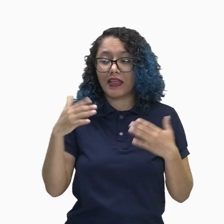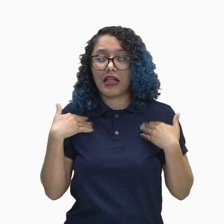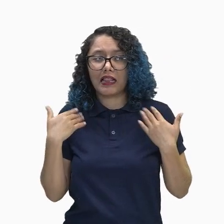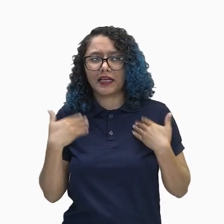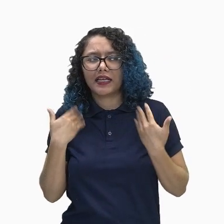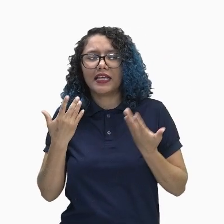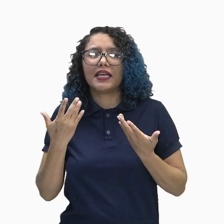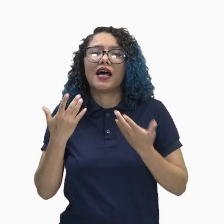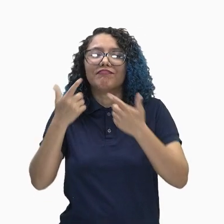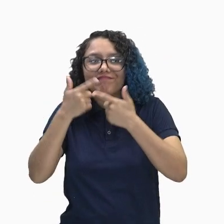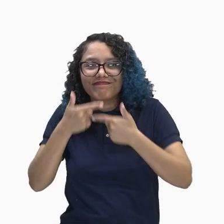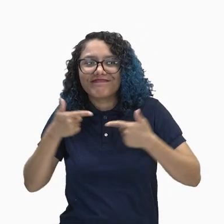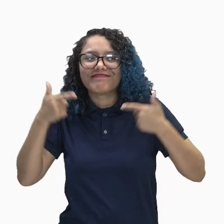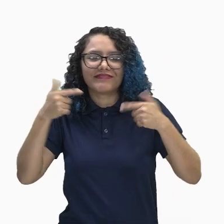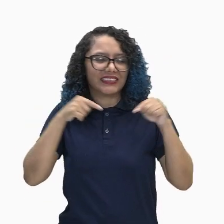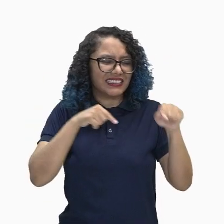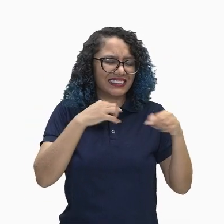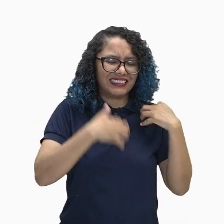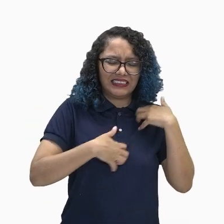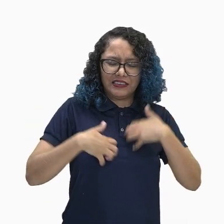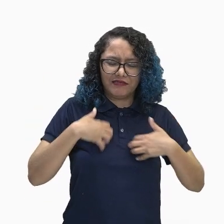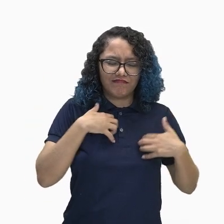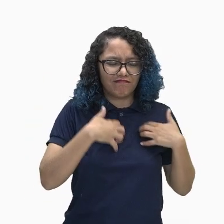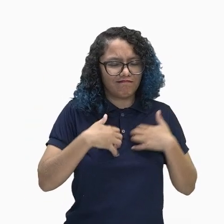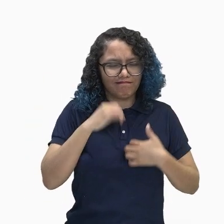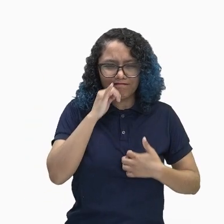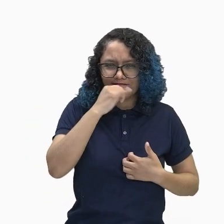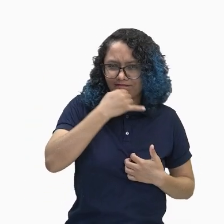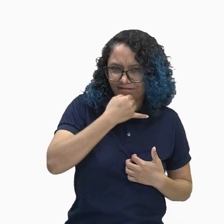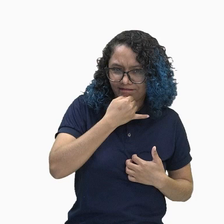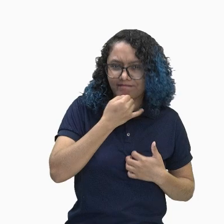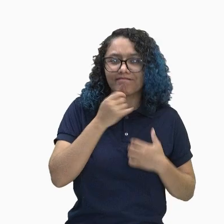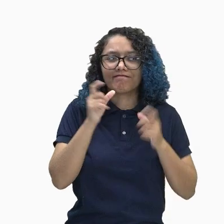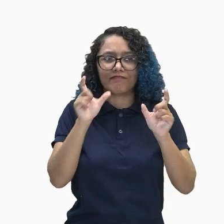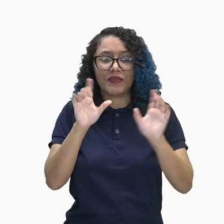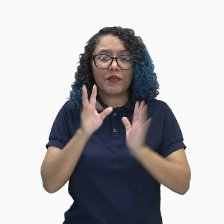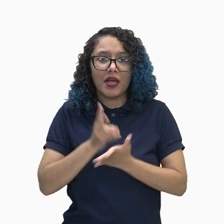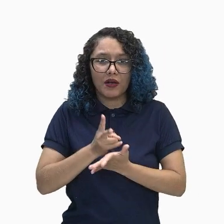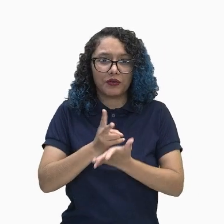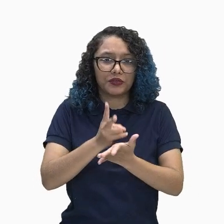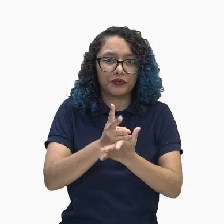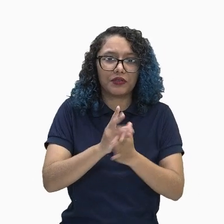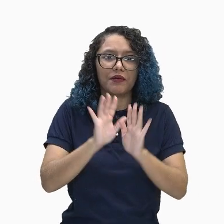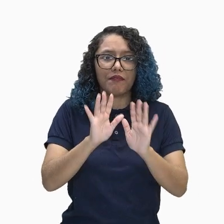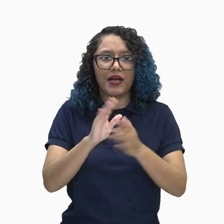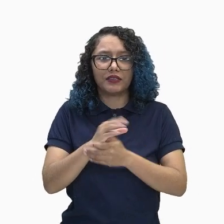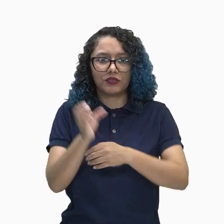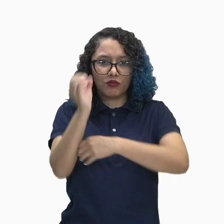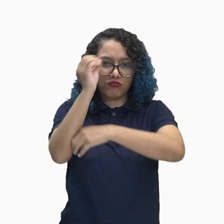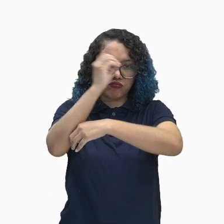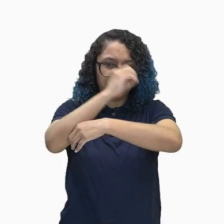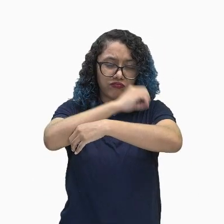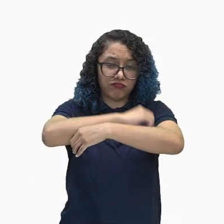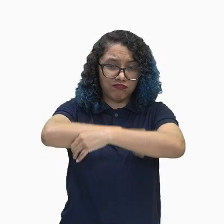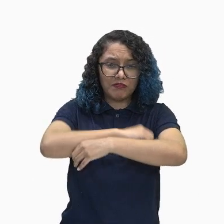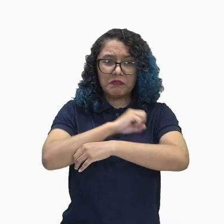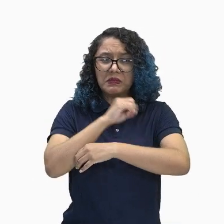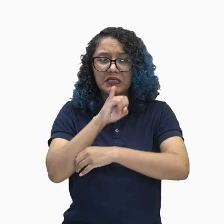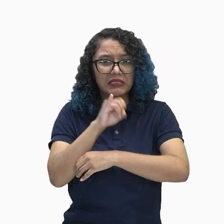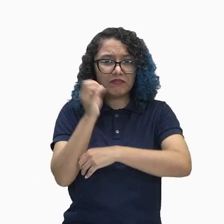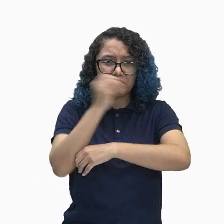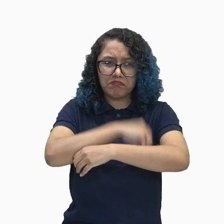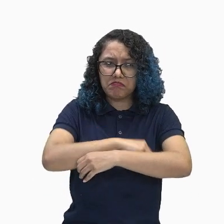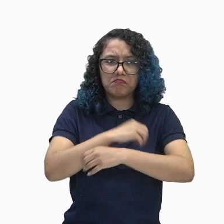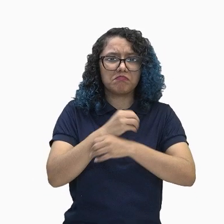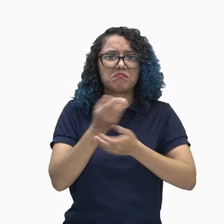está amargurado, está entristecido. Não é? Porém, se acaba o sol, porque nascia. Se é tão formosa a luz, por